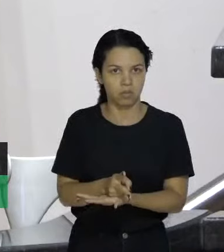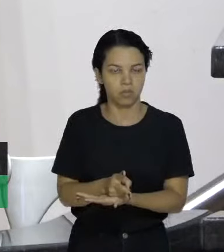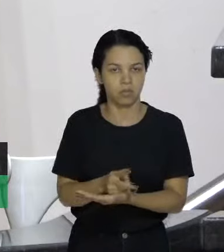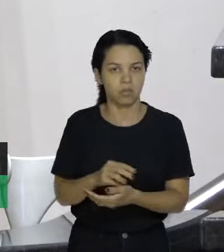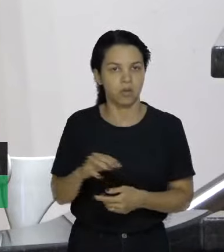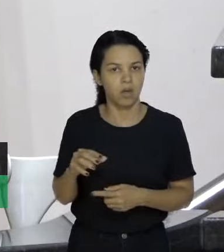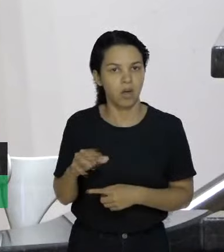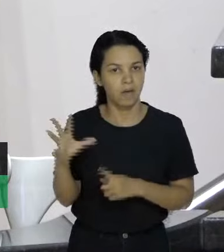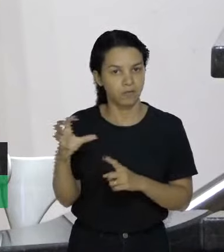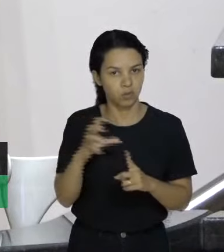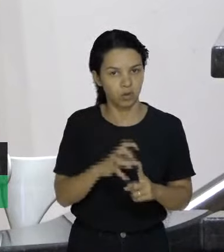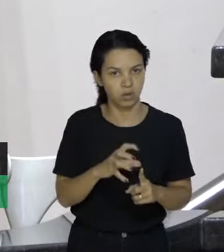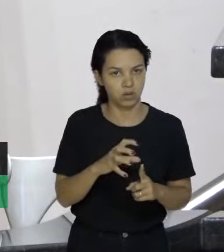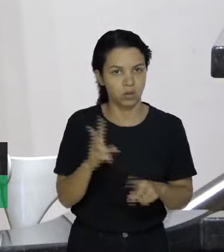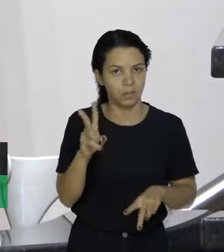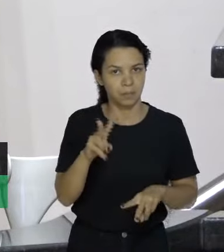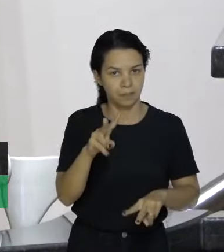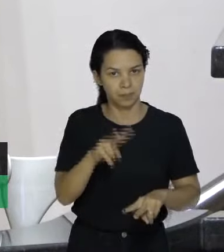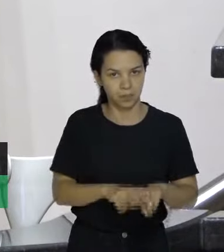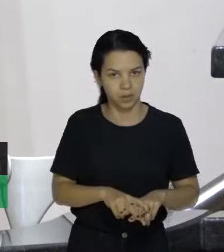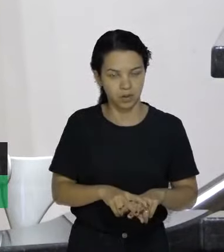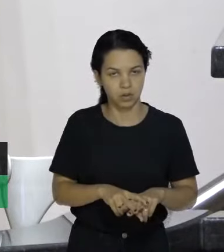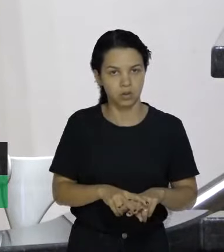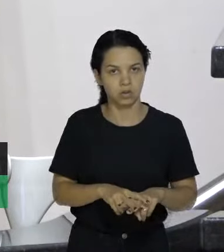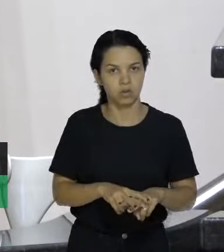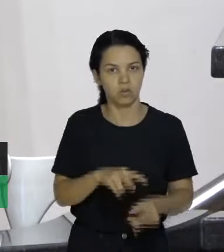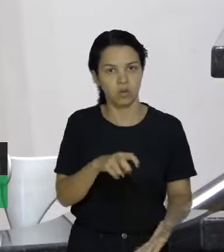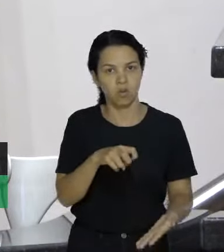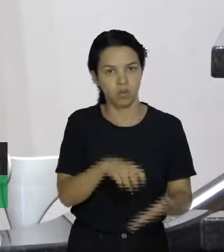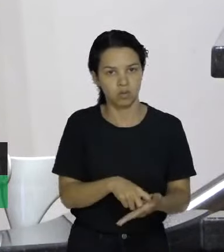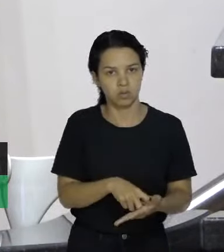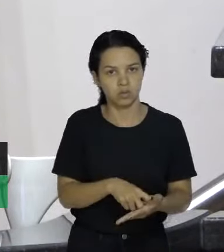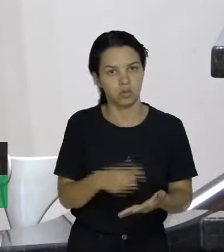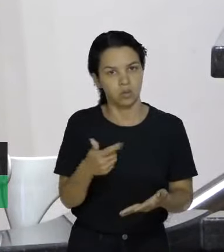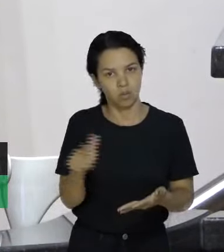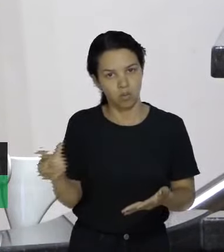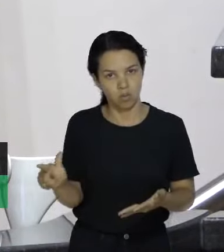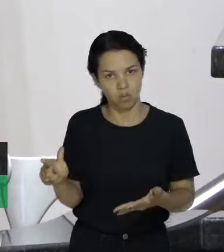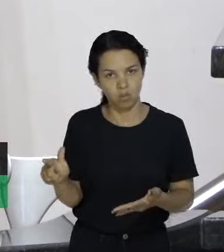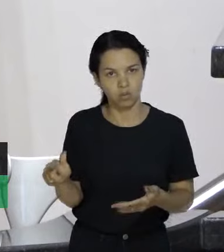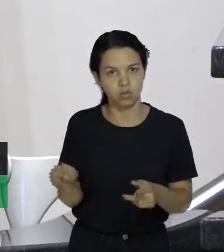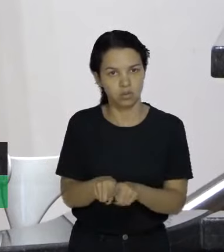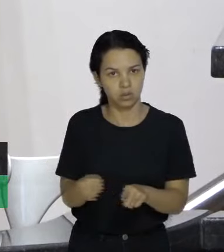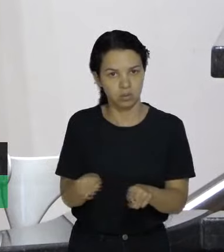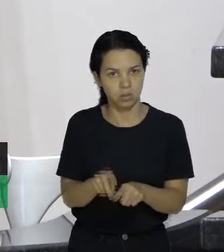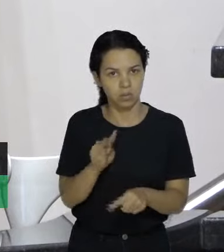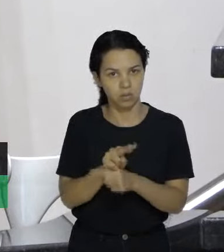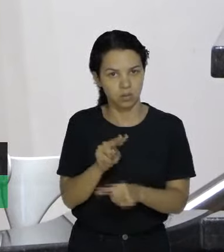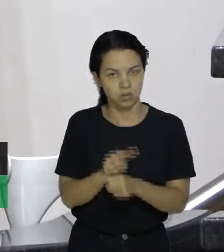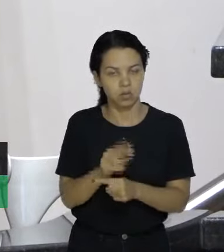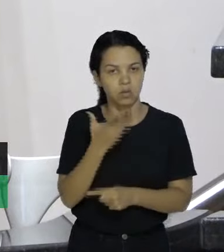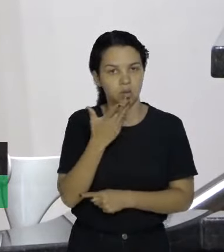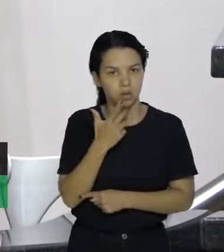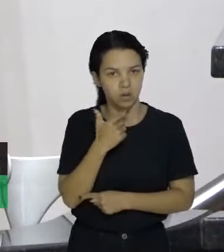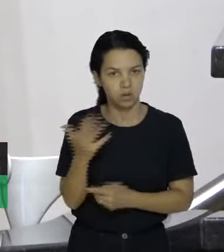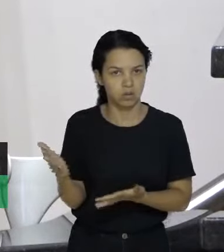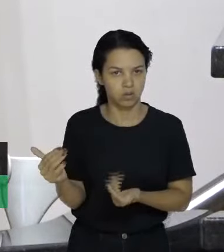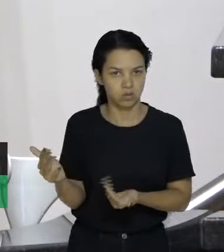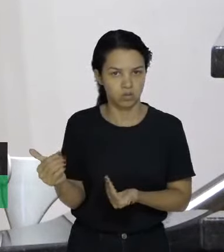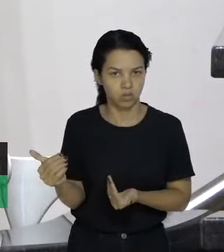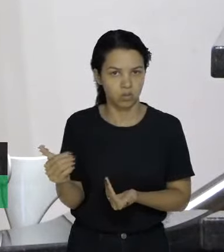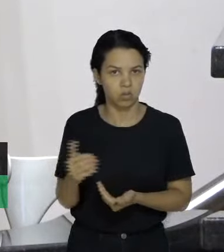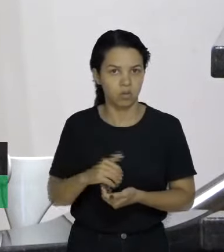condenados aos demais detentos e a proteção de crianças e adolescentes estes argumentos